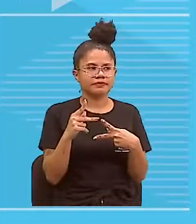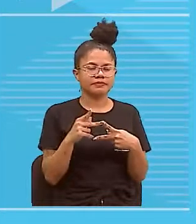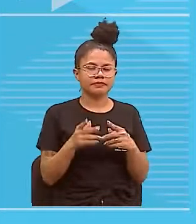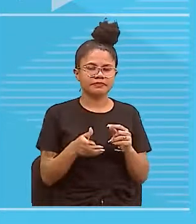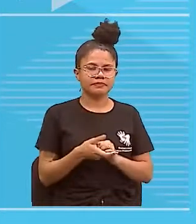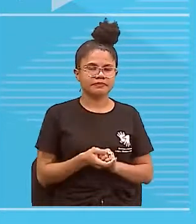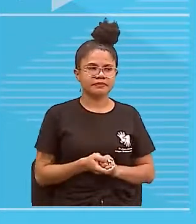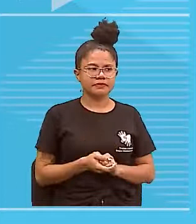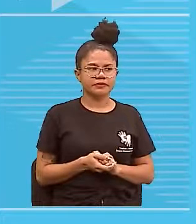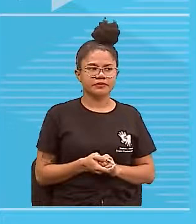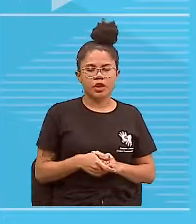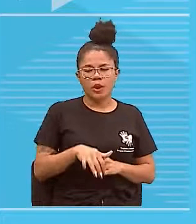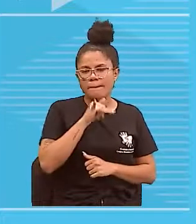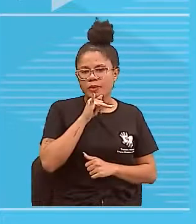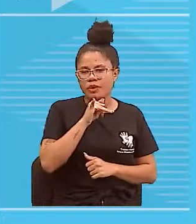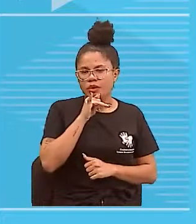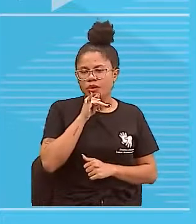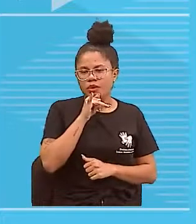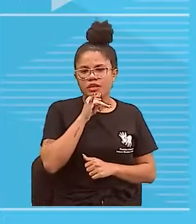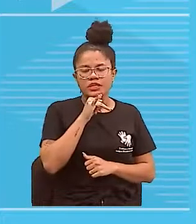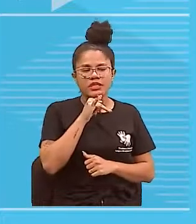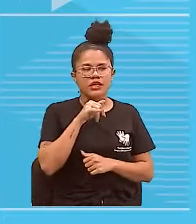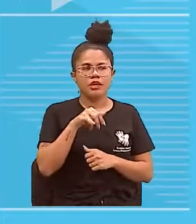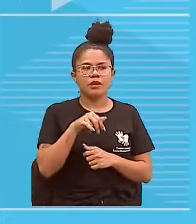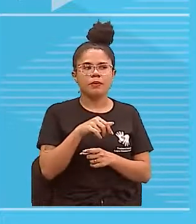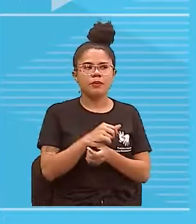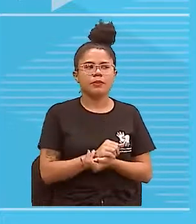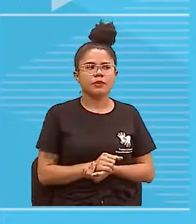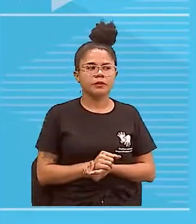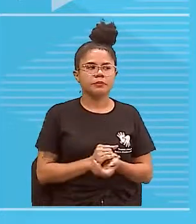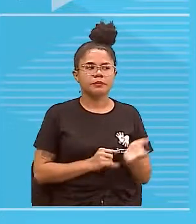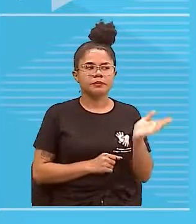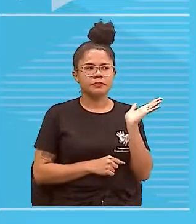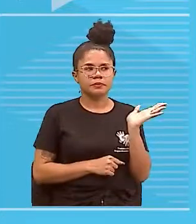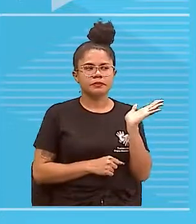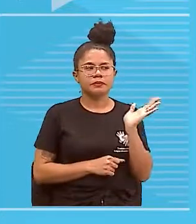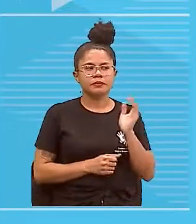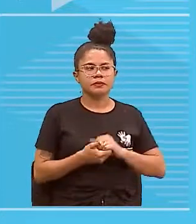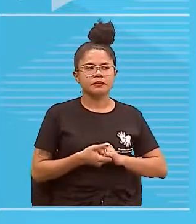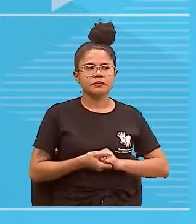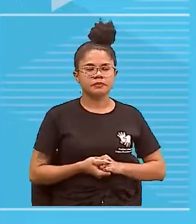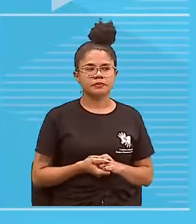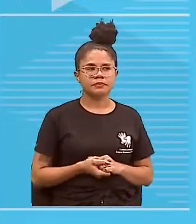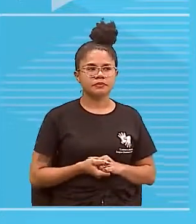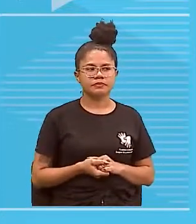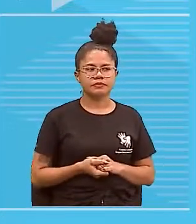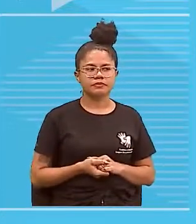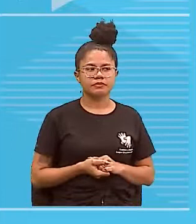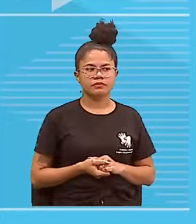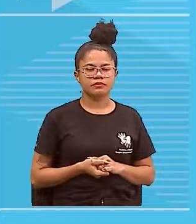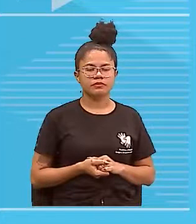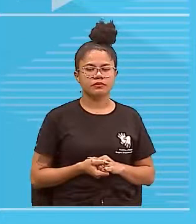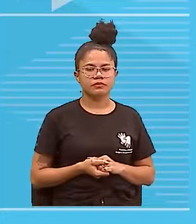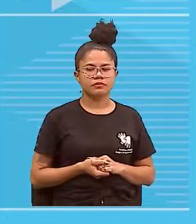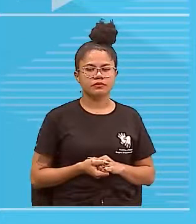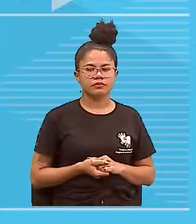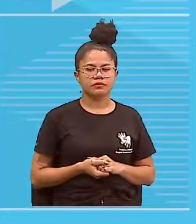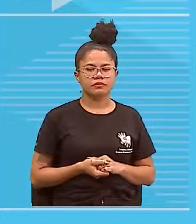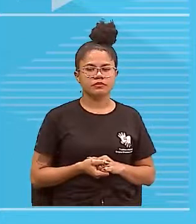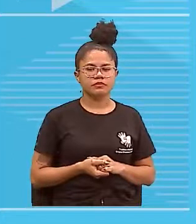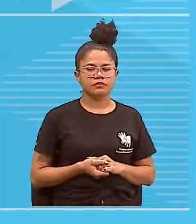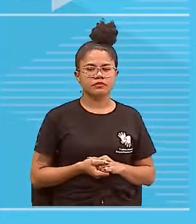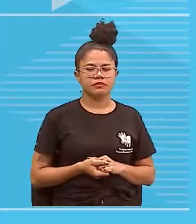o Léo vocês dos espanhóis não vi a Reis no com mais no